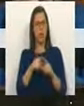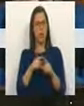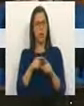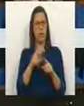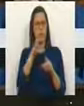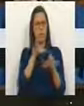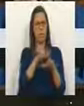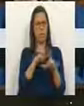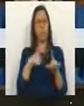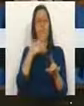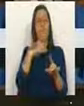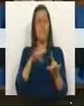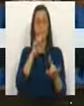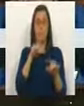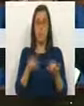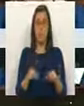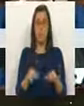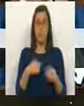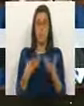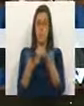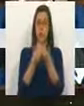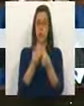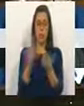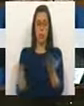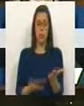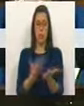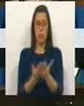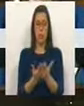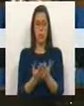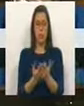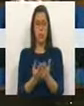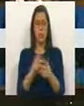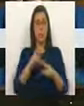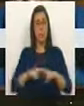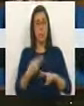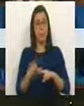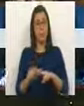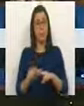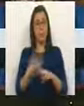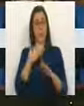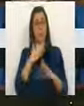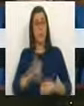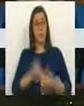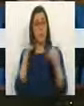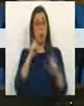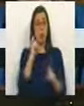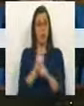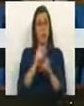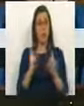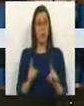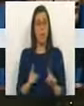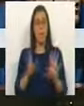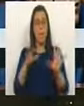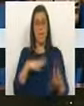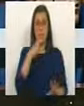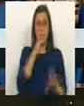isso, aproveitamos esta oportunidade para nos juntarmos às propostas de reforço e aperfeiçoamento da supervisão.